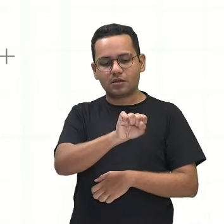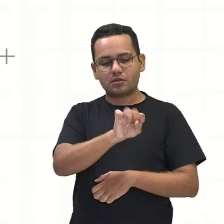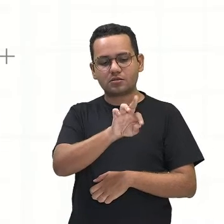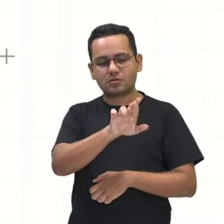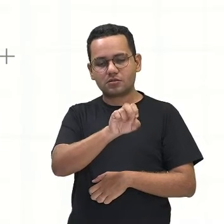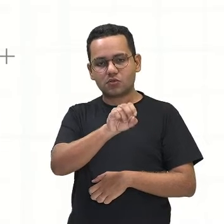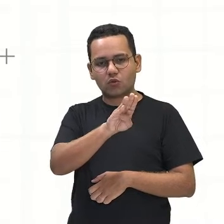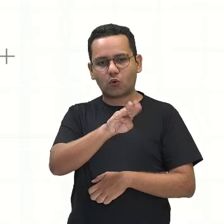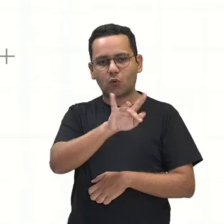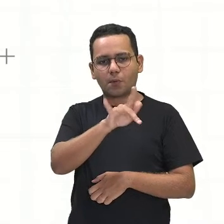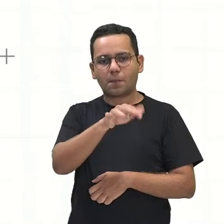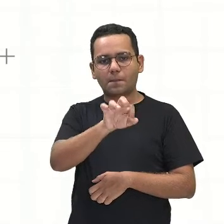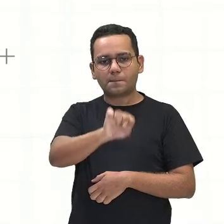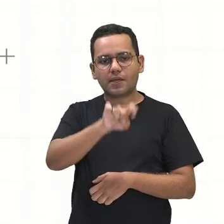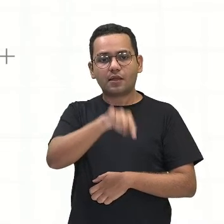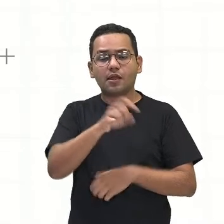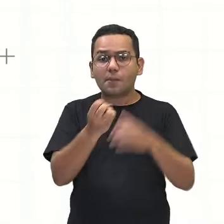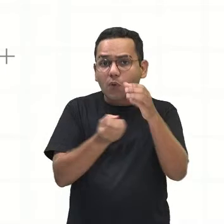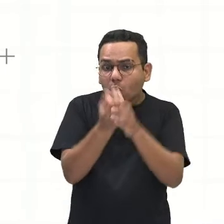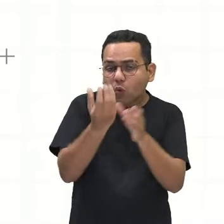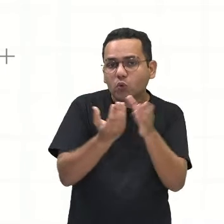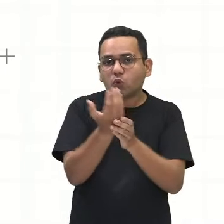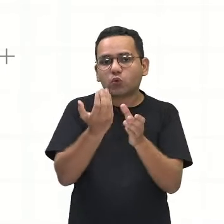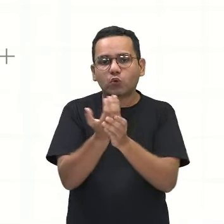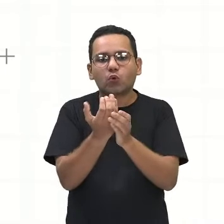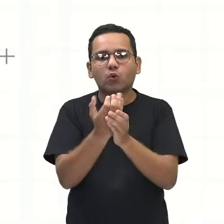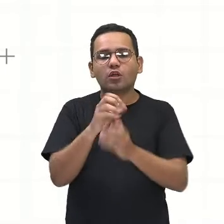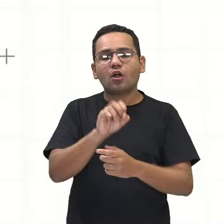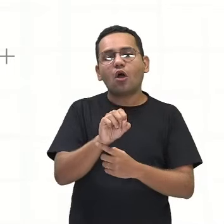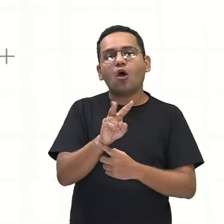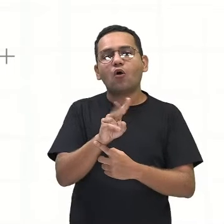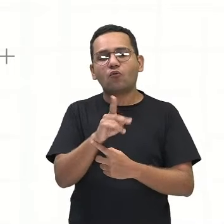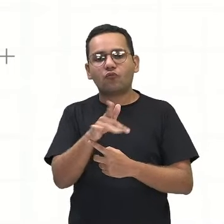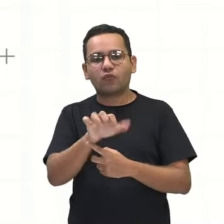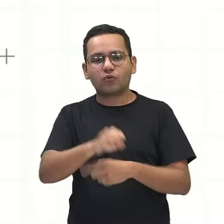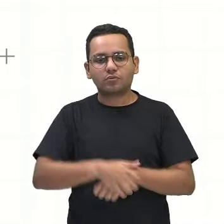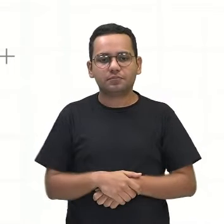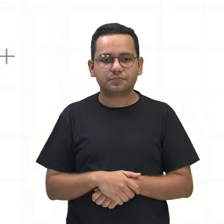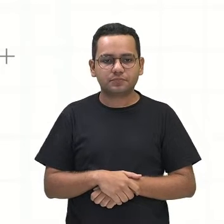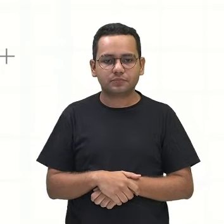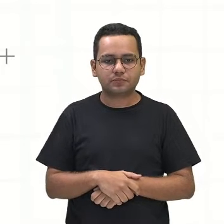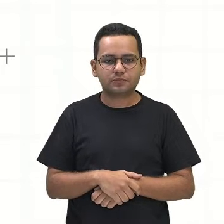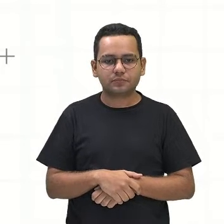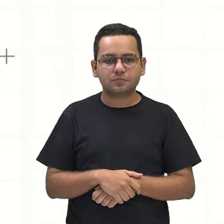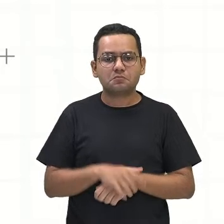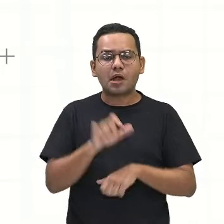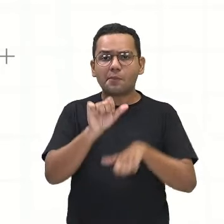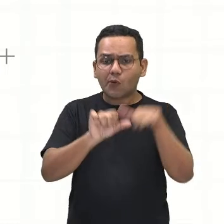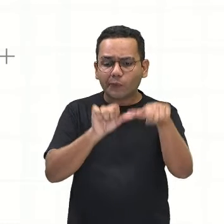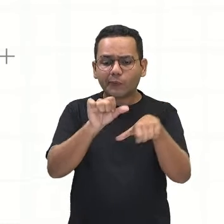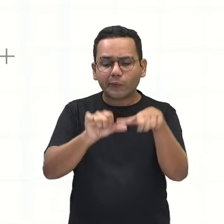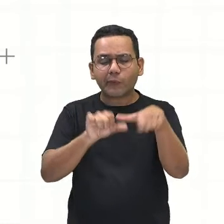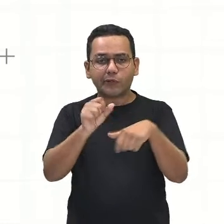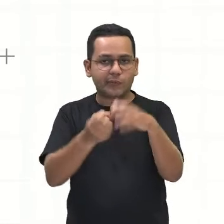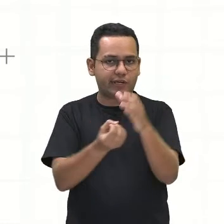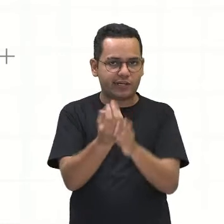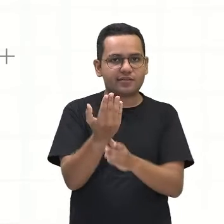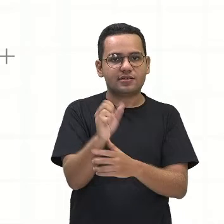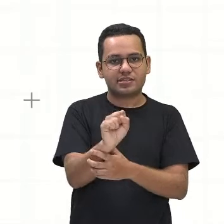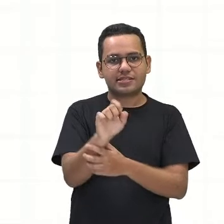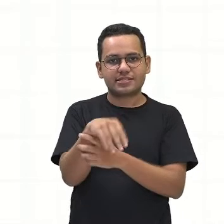eles são produtores de óvulos, que depois serão convertidos em sementes, tá?